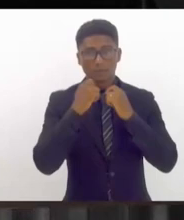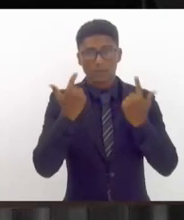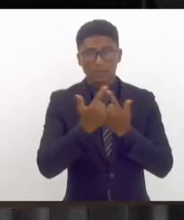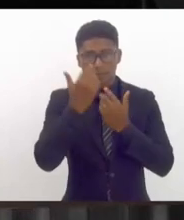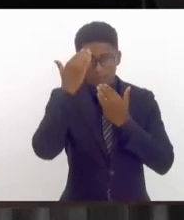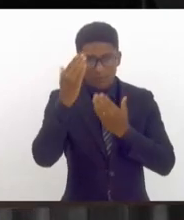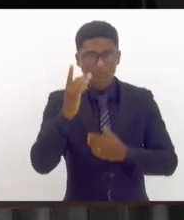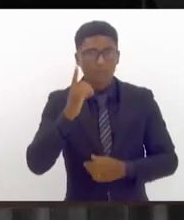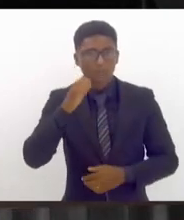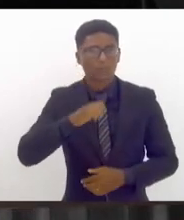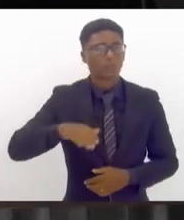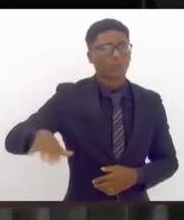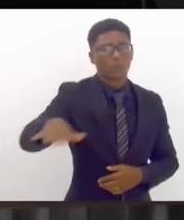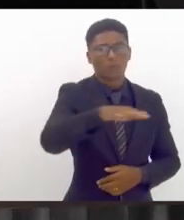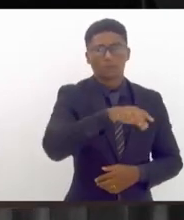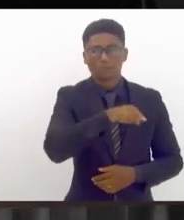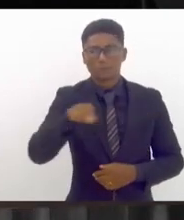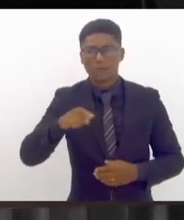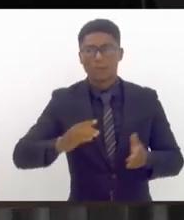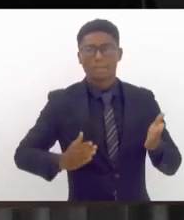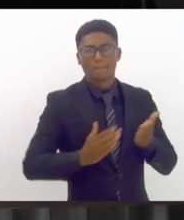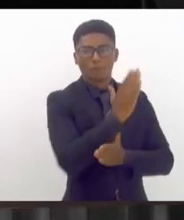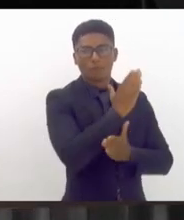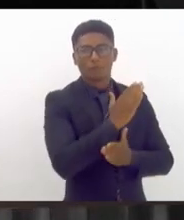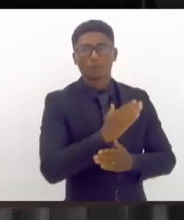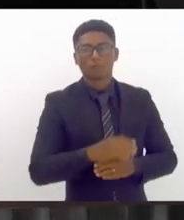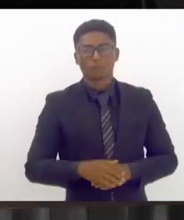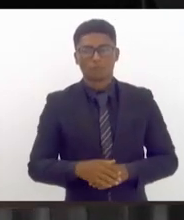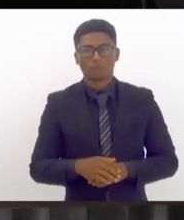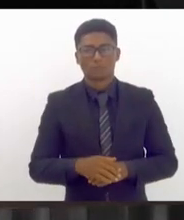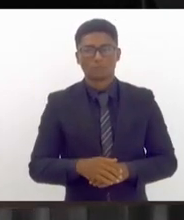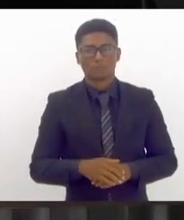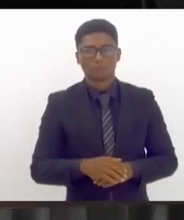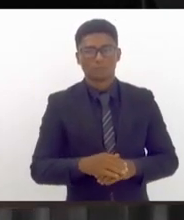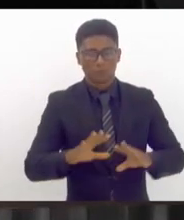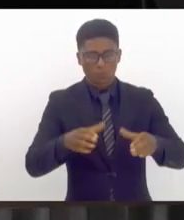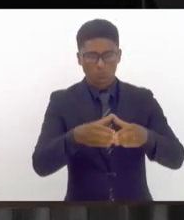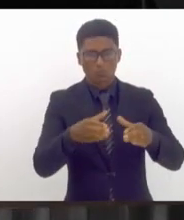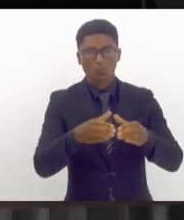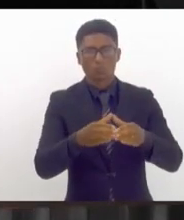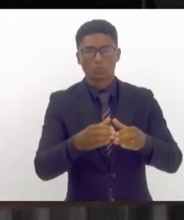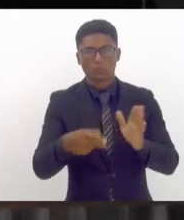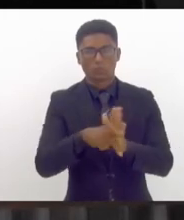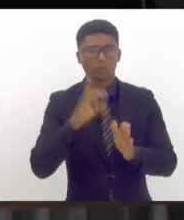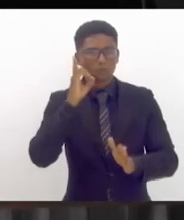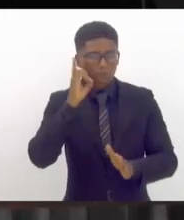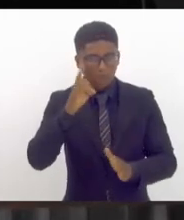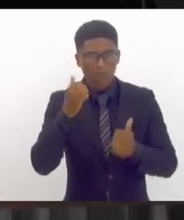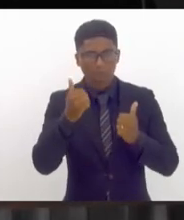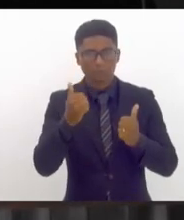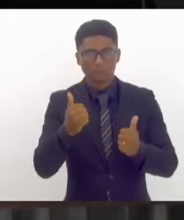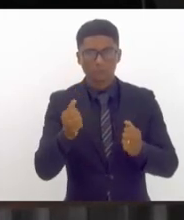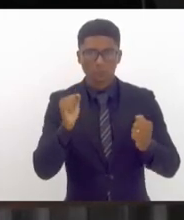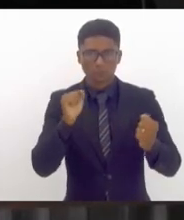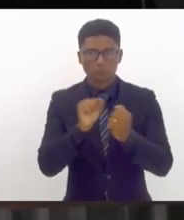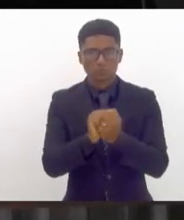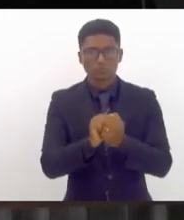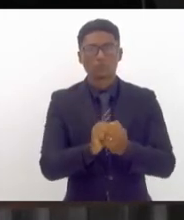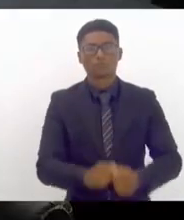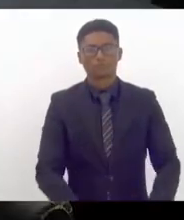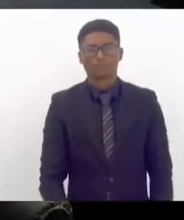todos os deputados, aprovou aí a constituição dessa frente parlamentar. Vamos juntos, nenhuma vida